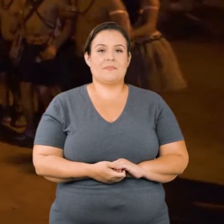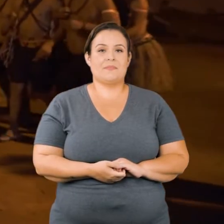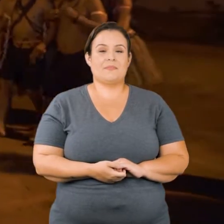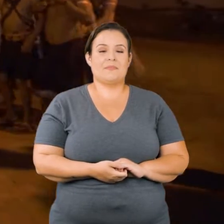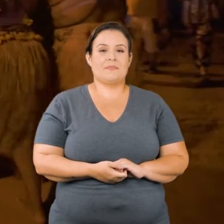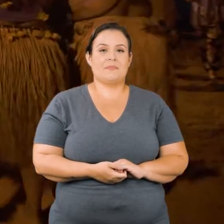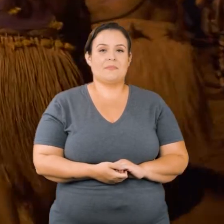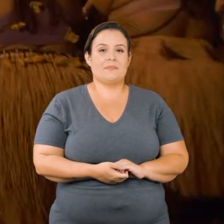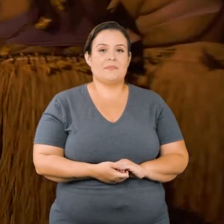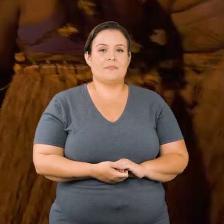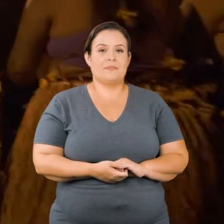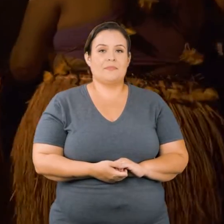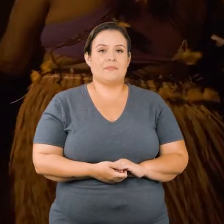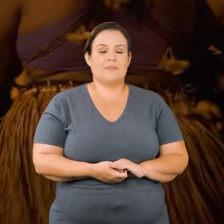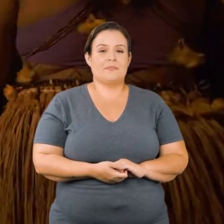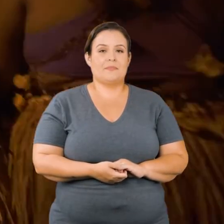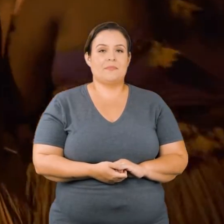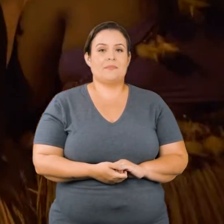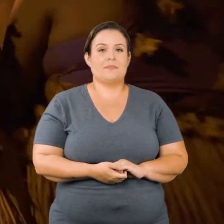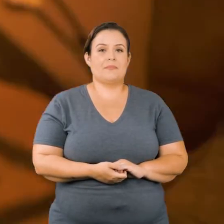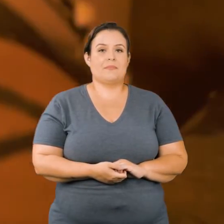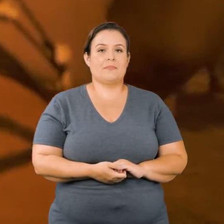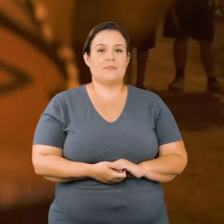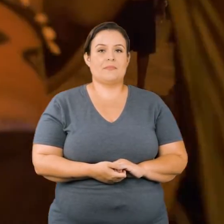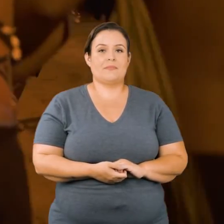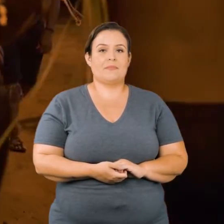Em grupos, eles avançam e recuam de braços dados.